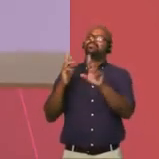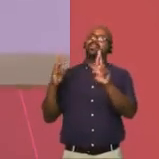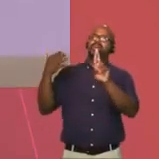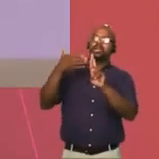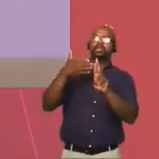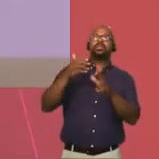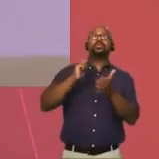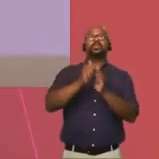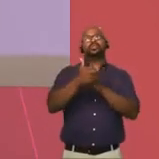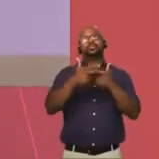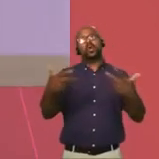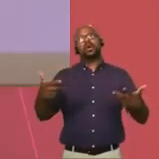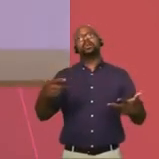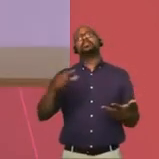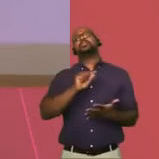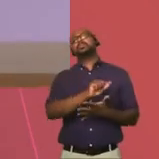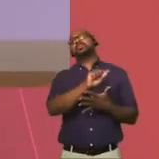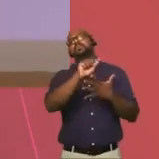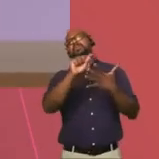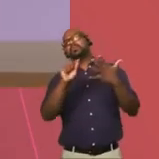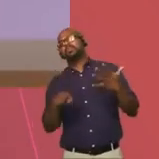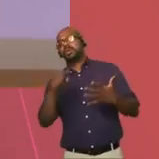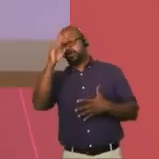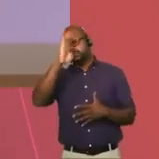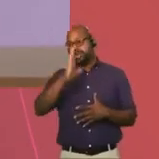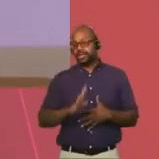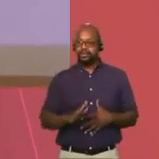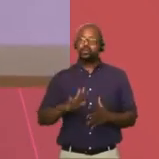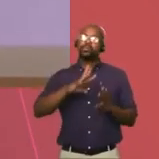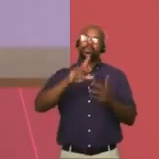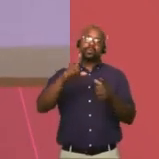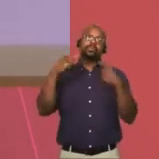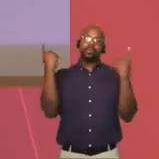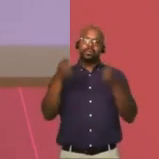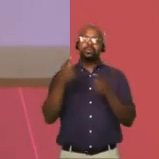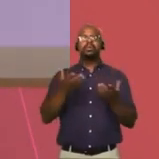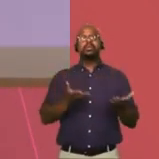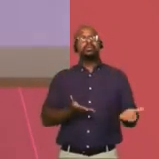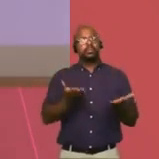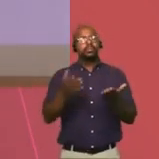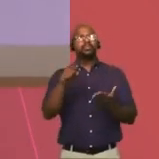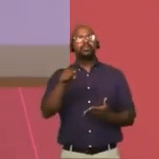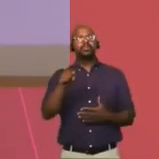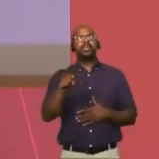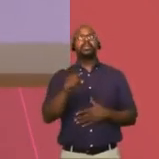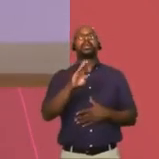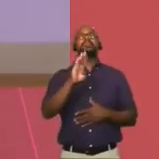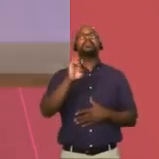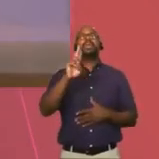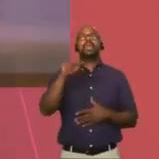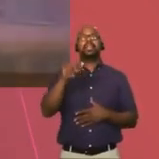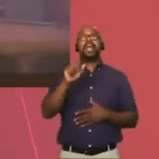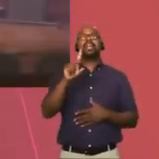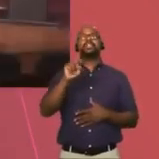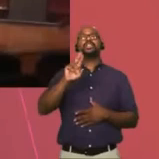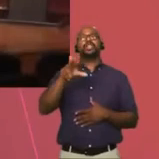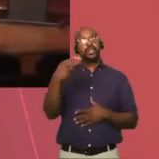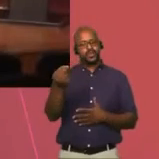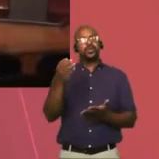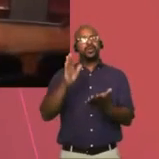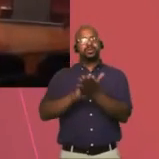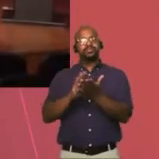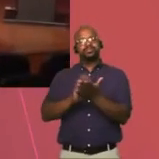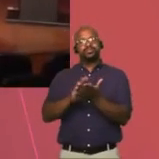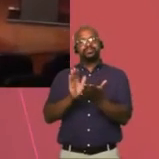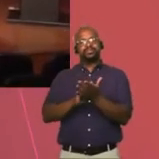esporte e em tantos outros setores também não só no Brasil como no mundo a senhoras e senhores com vocês Bernardinho Uma